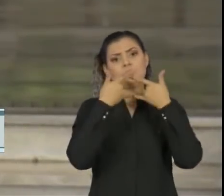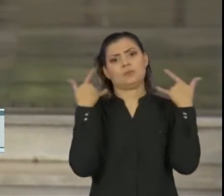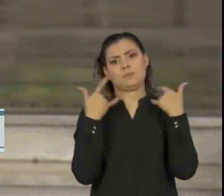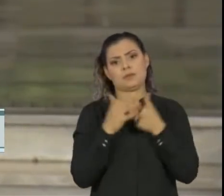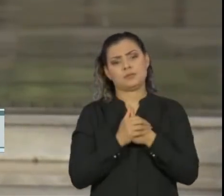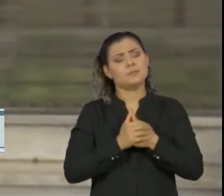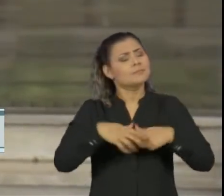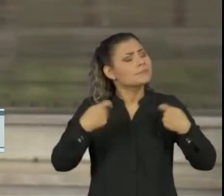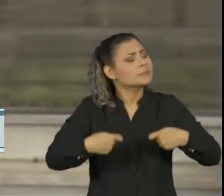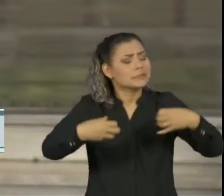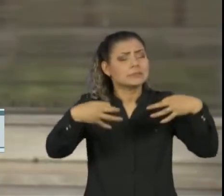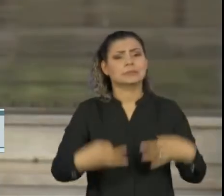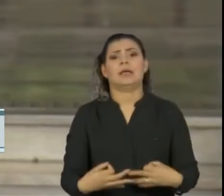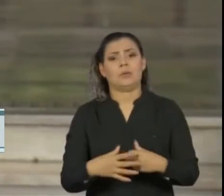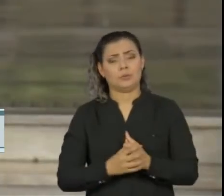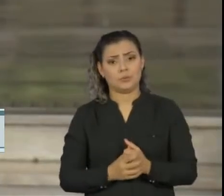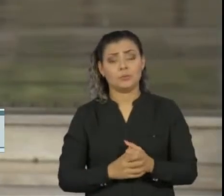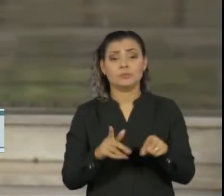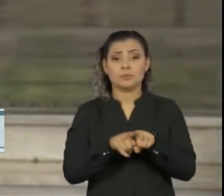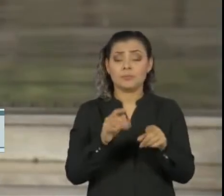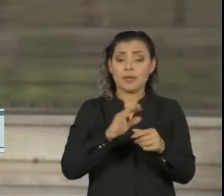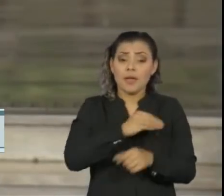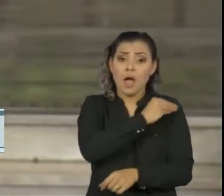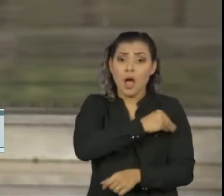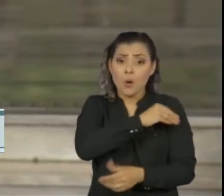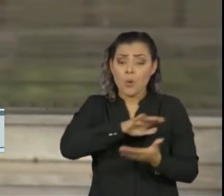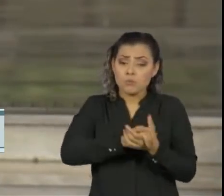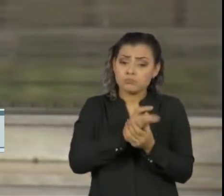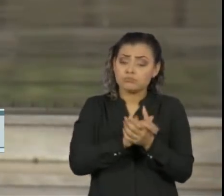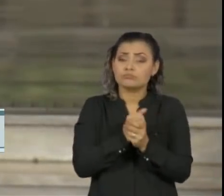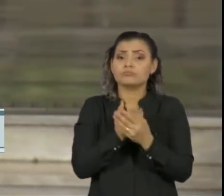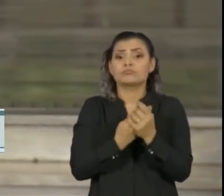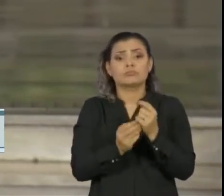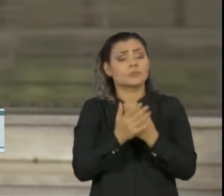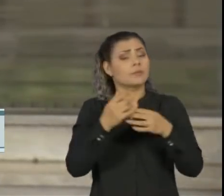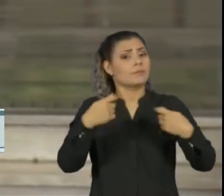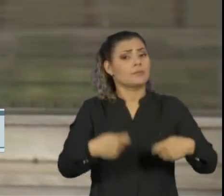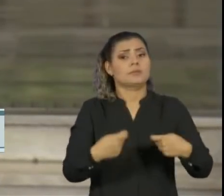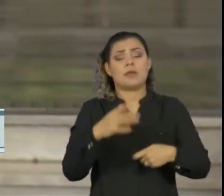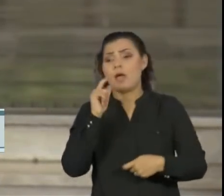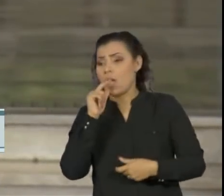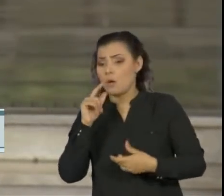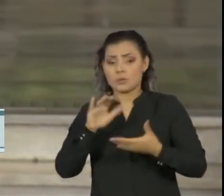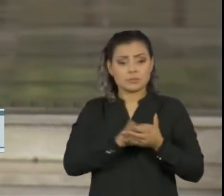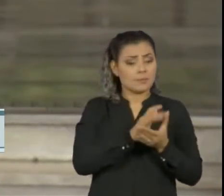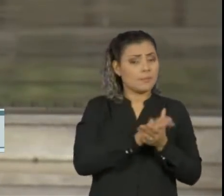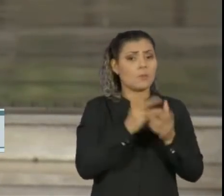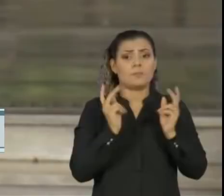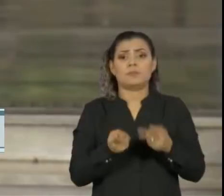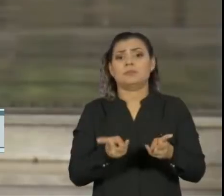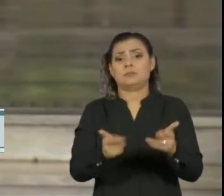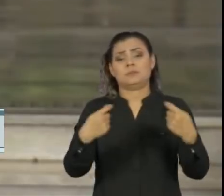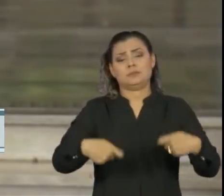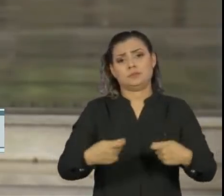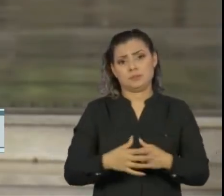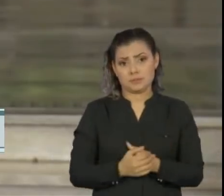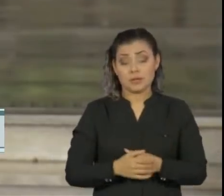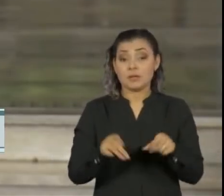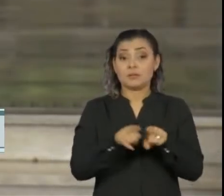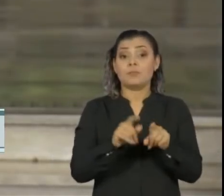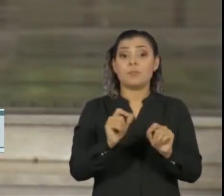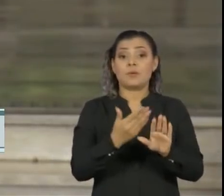usarem de forma correta. Usarem álcool gel, lavarem as suas mãos com água e sabão sempre que possível e terem